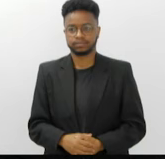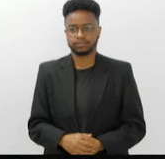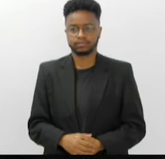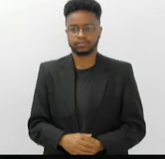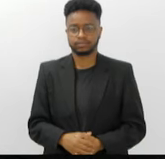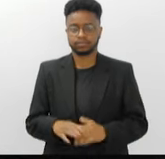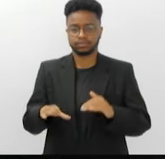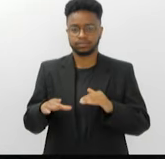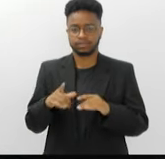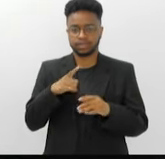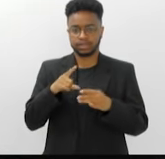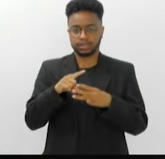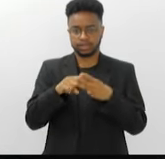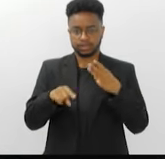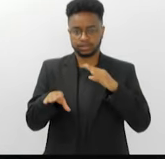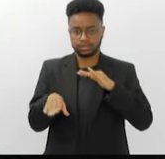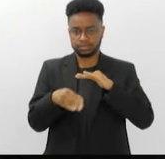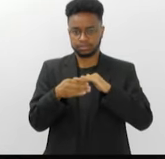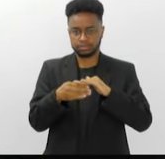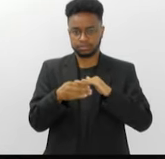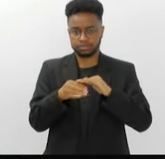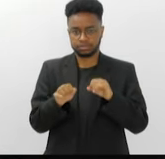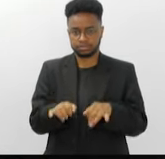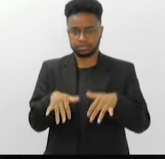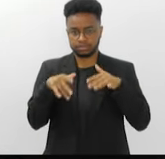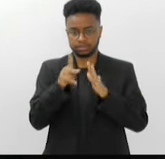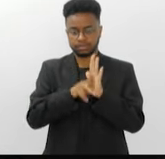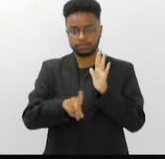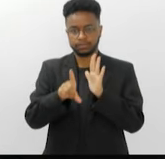emenda, três emendas de plenário ao projeto de lei